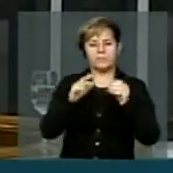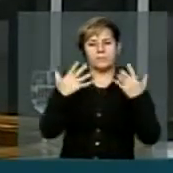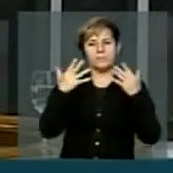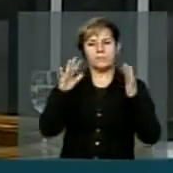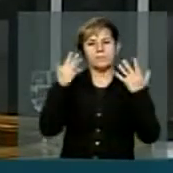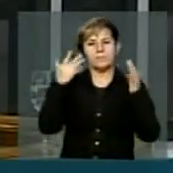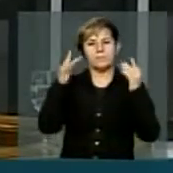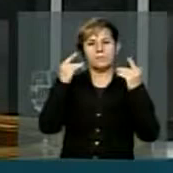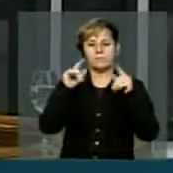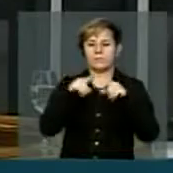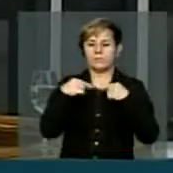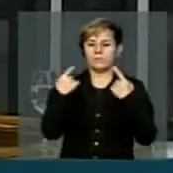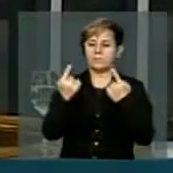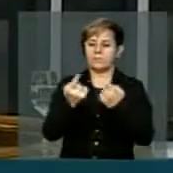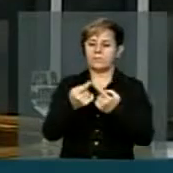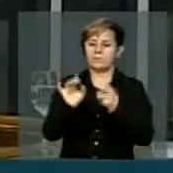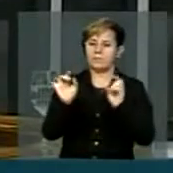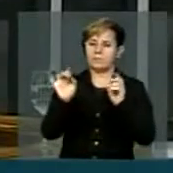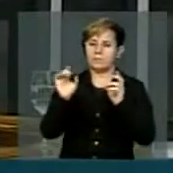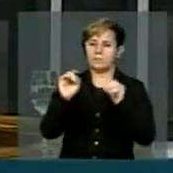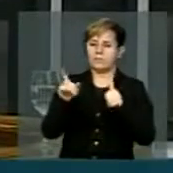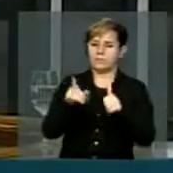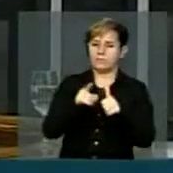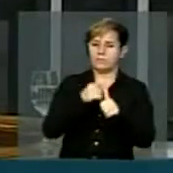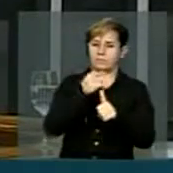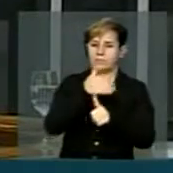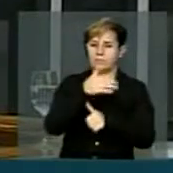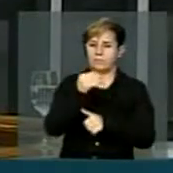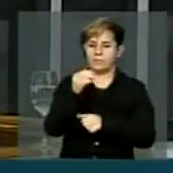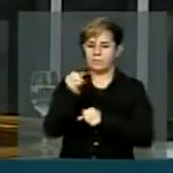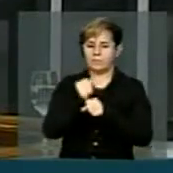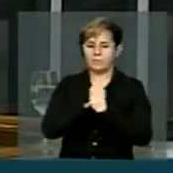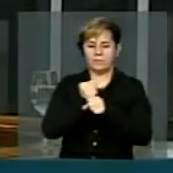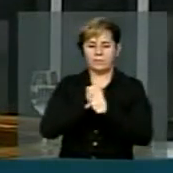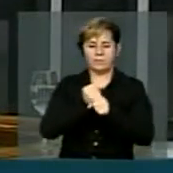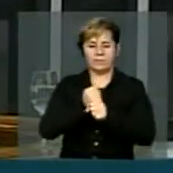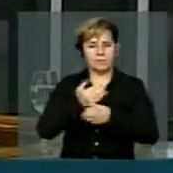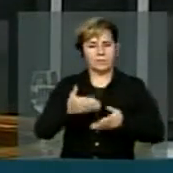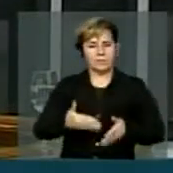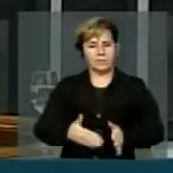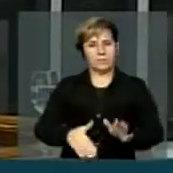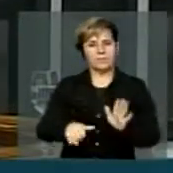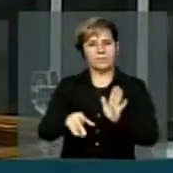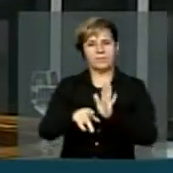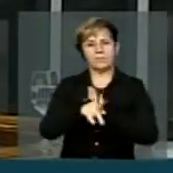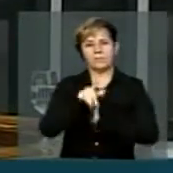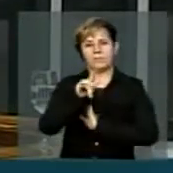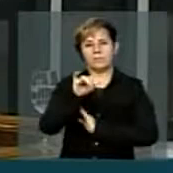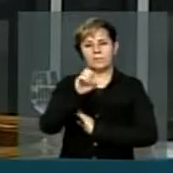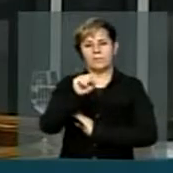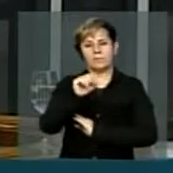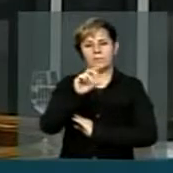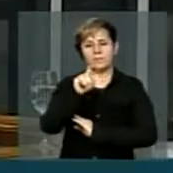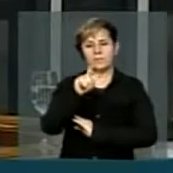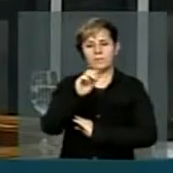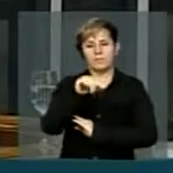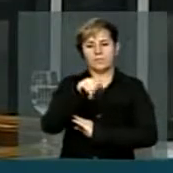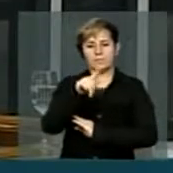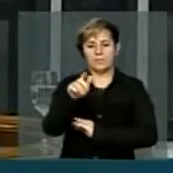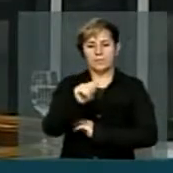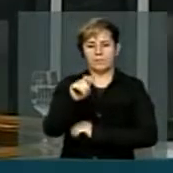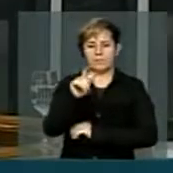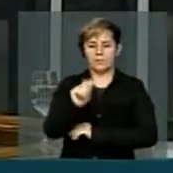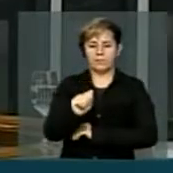homenagem no primeiro centenário de nascimento do grande Lua, do grande rei do Baião, Luiz Gonzaga. Mas,